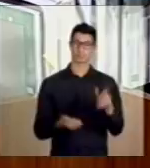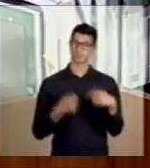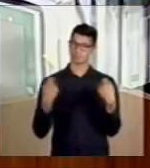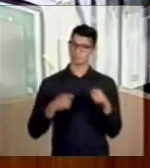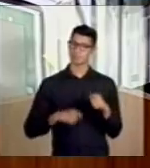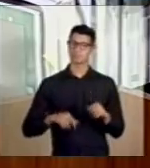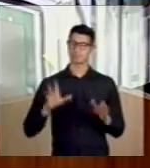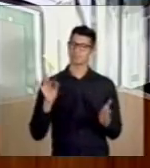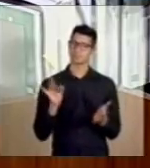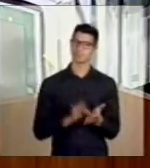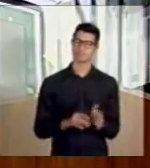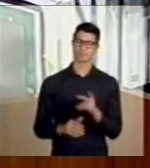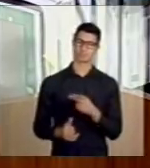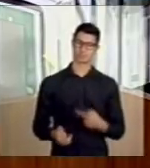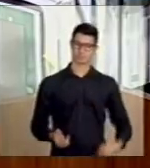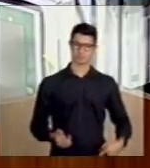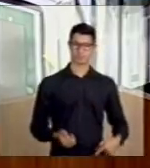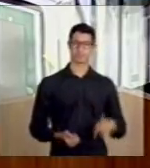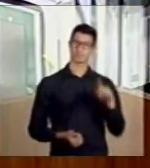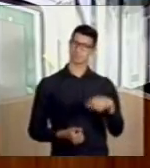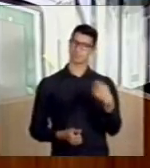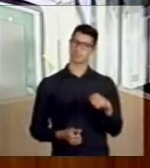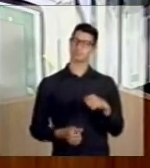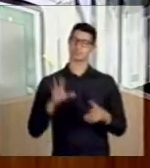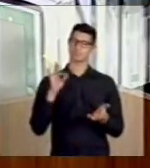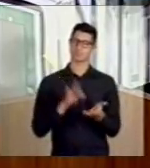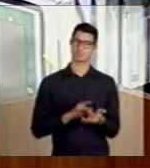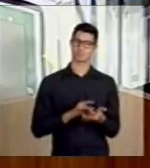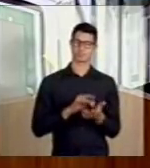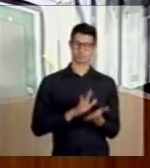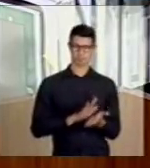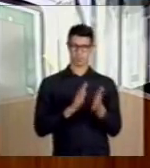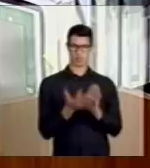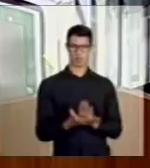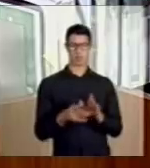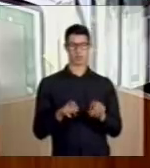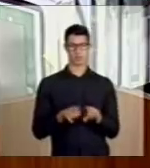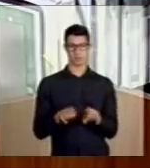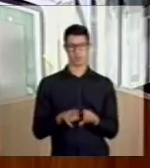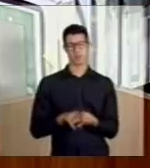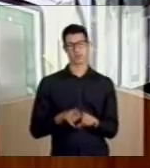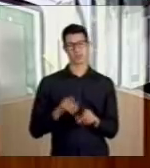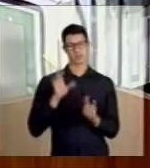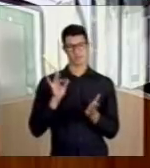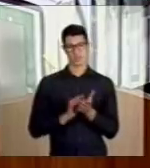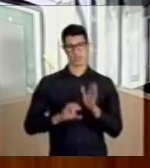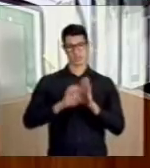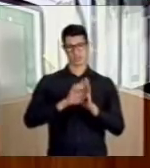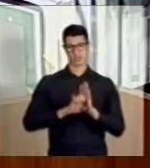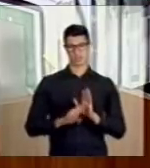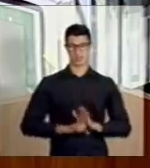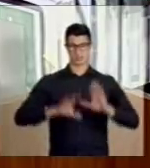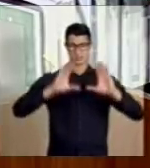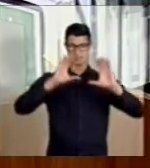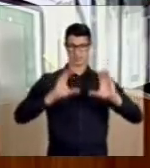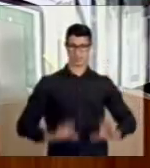preciso conferir, senhora presidente, é preciso conferir ao transgênero um verdadeiro estatuto de